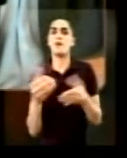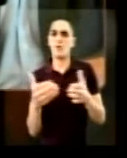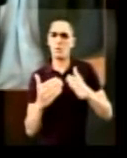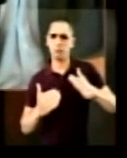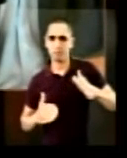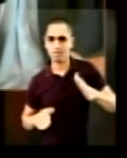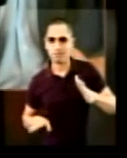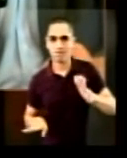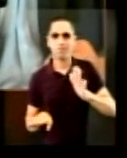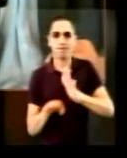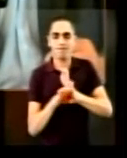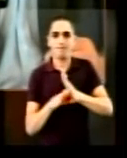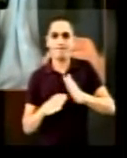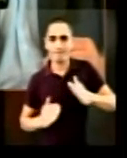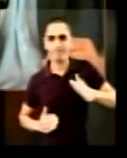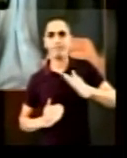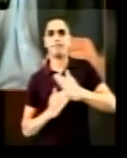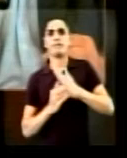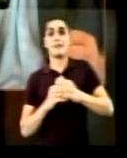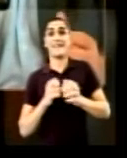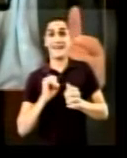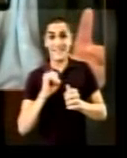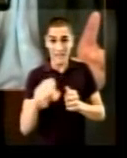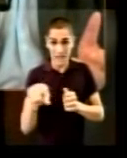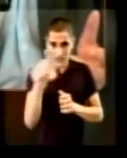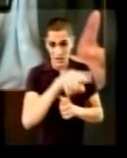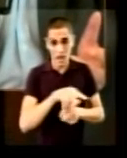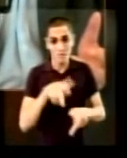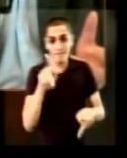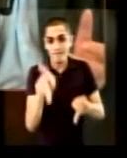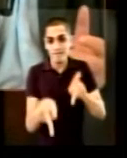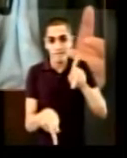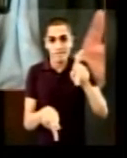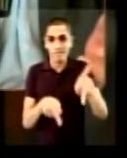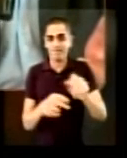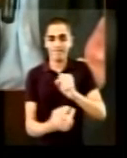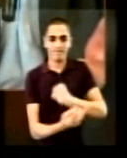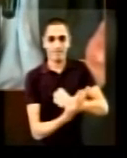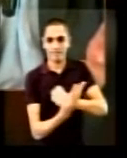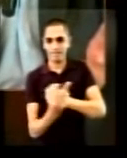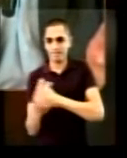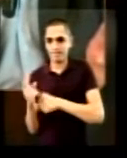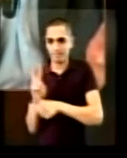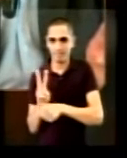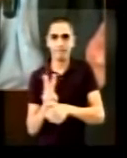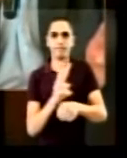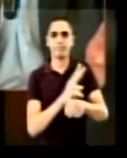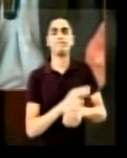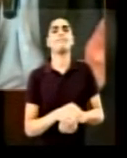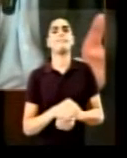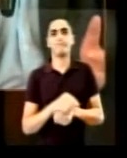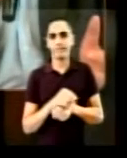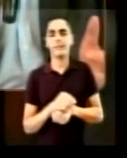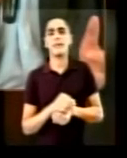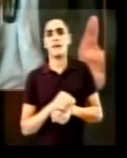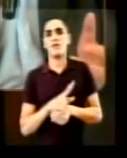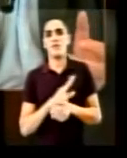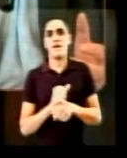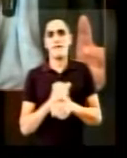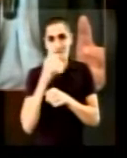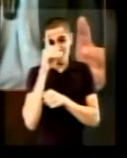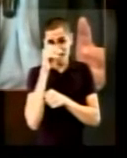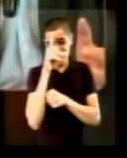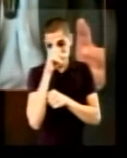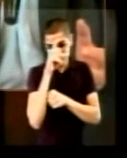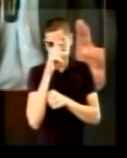se cuidar, fica muito difícil a gente conseguir expandir mais leitos. Montar